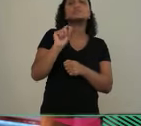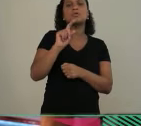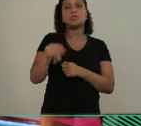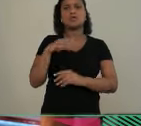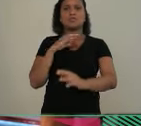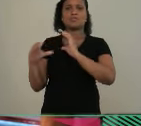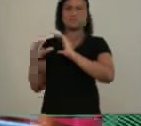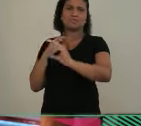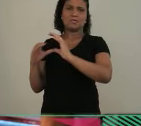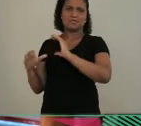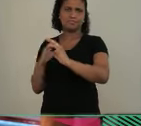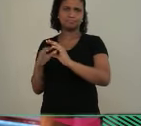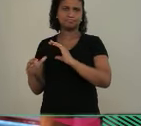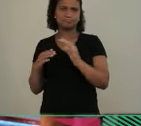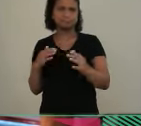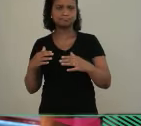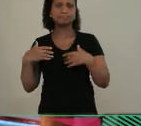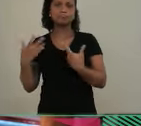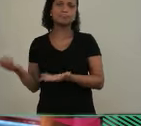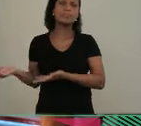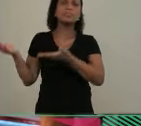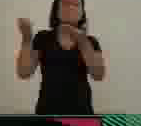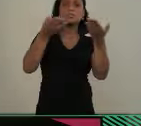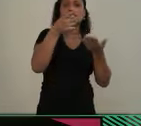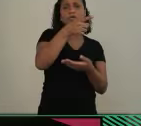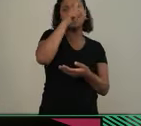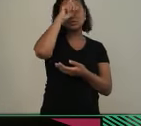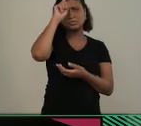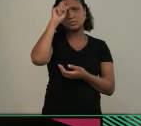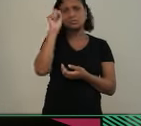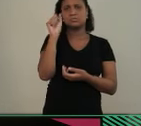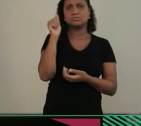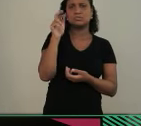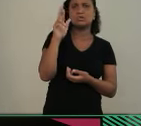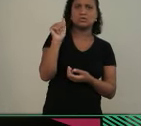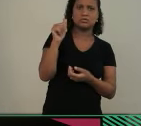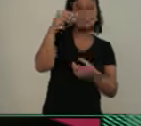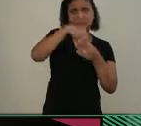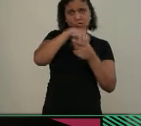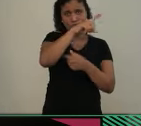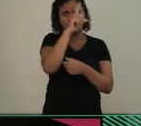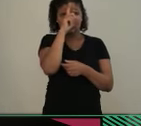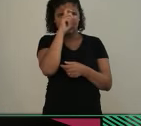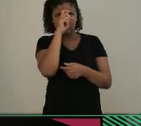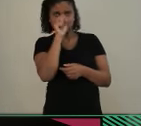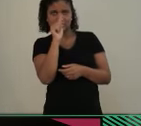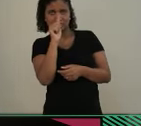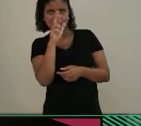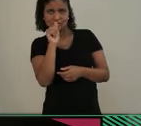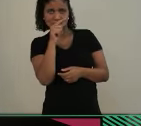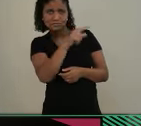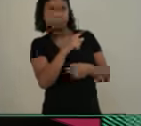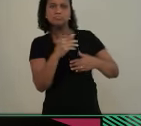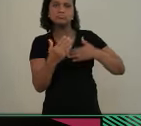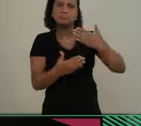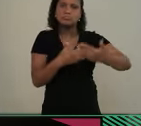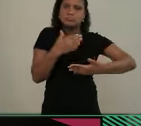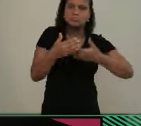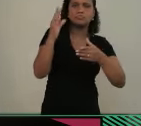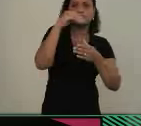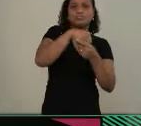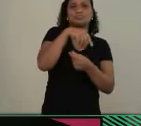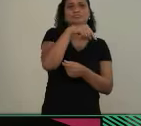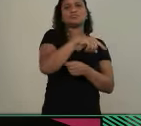é fazer a pessoa se comunicar. E levei-a para o Hospital Sara. No Hospital